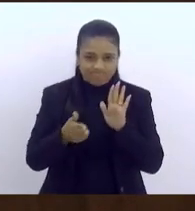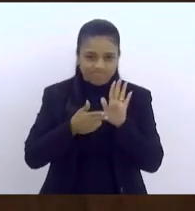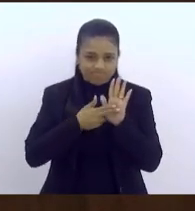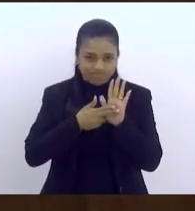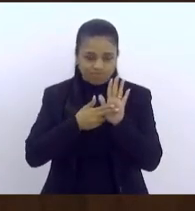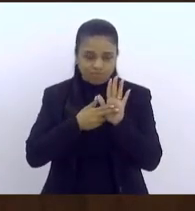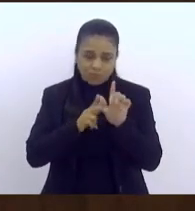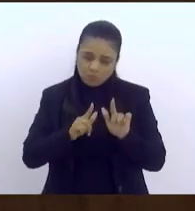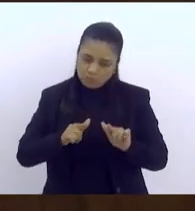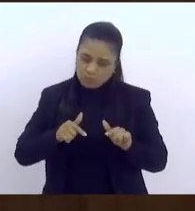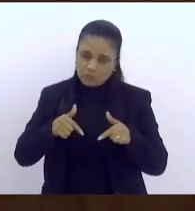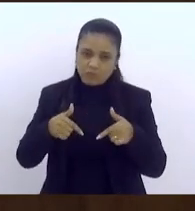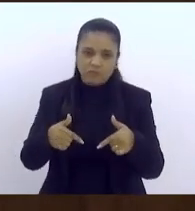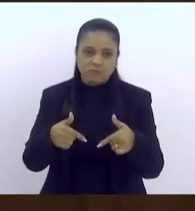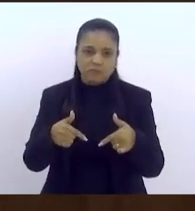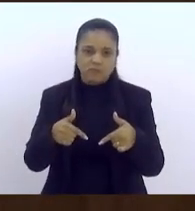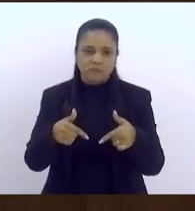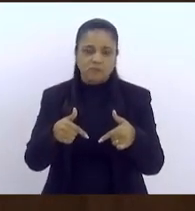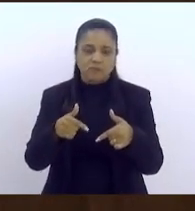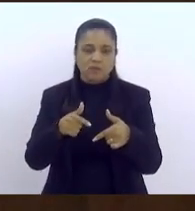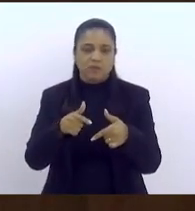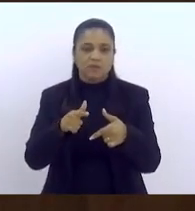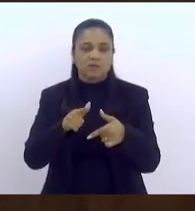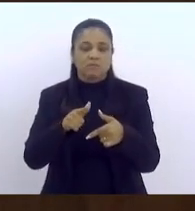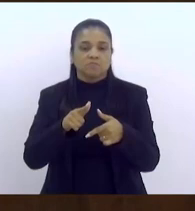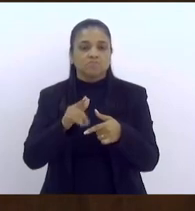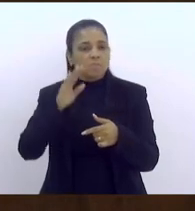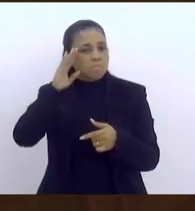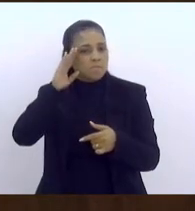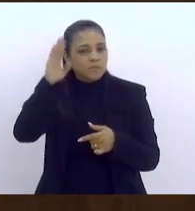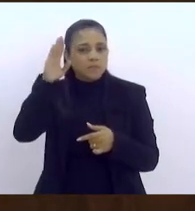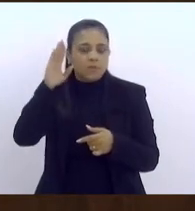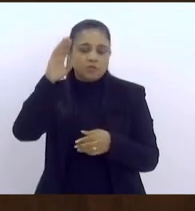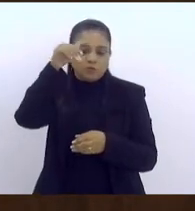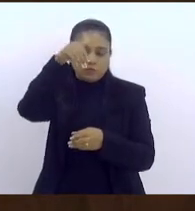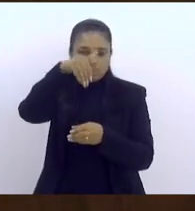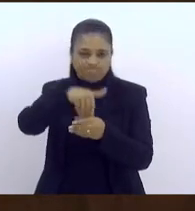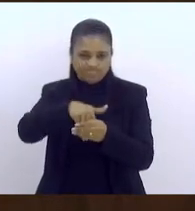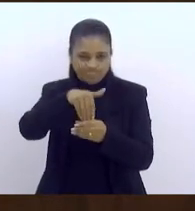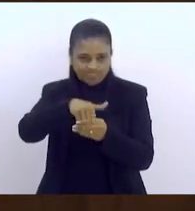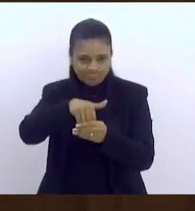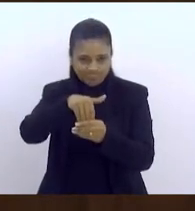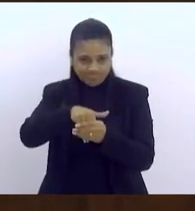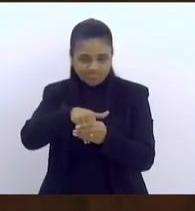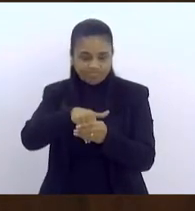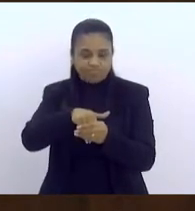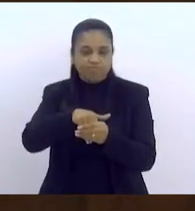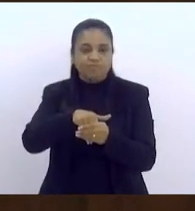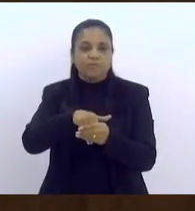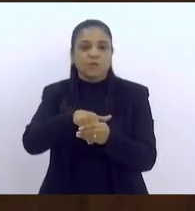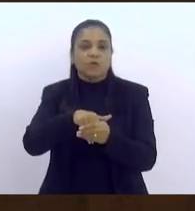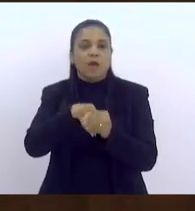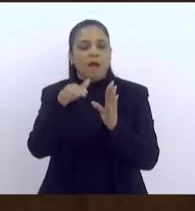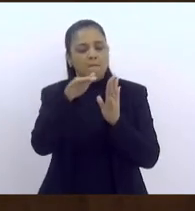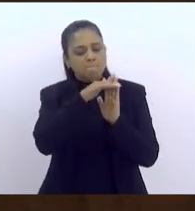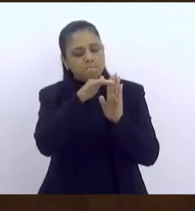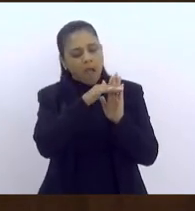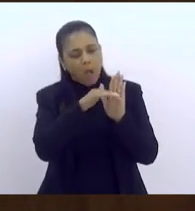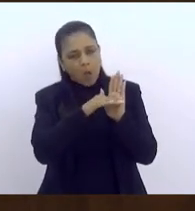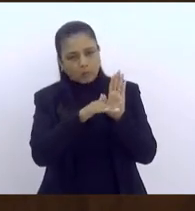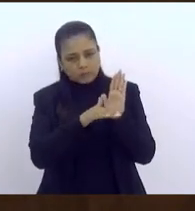principalmente da forma eleitoreira como alguns deputados trataram aqui a pauta e como essa